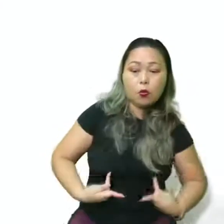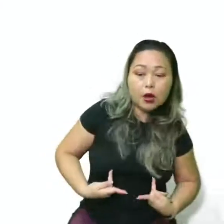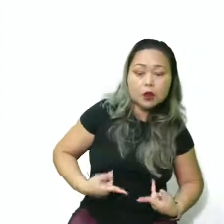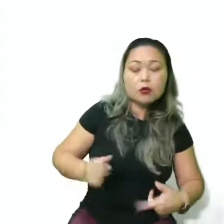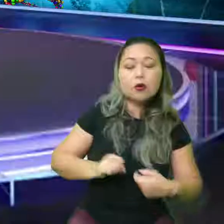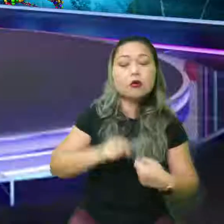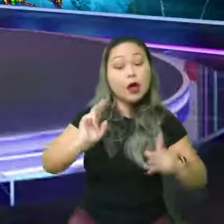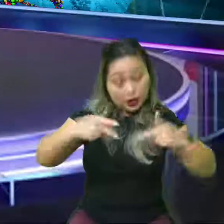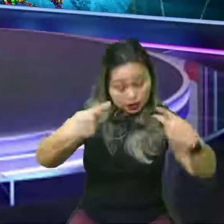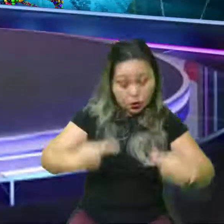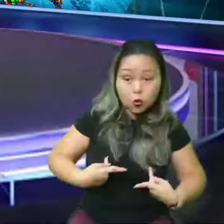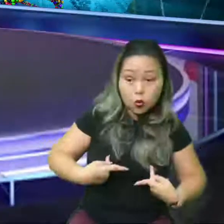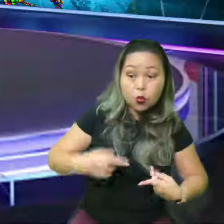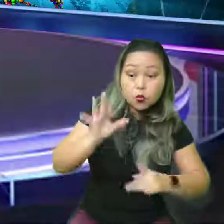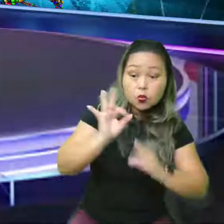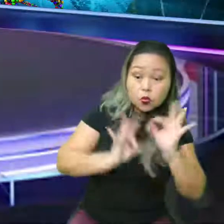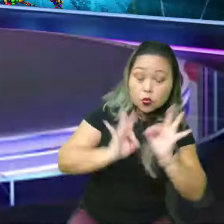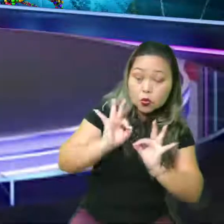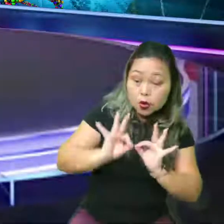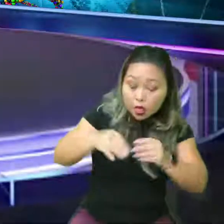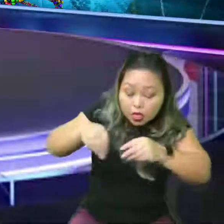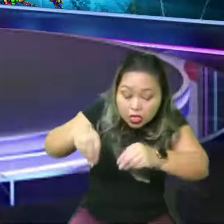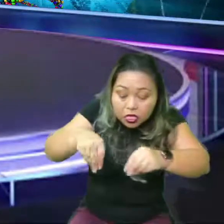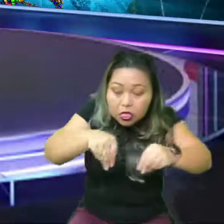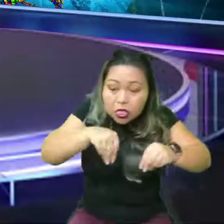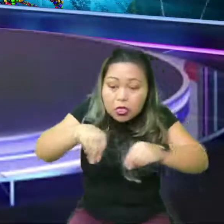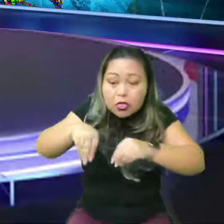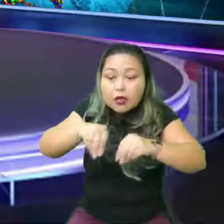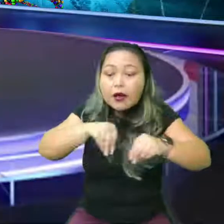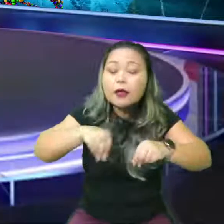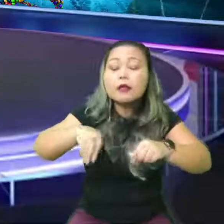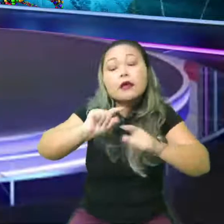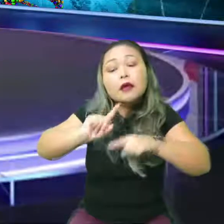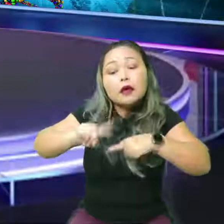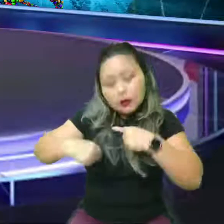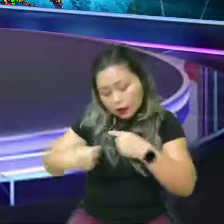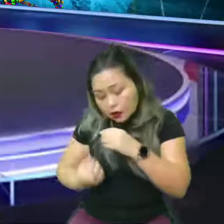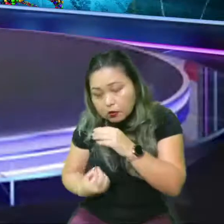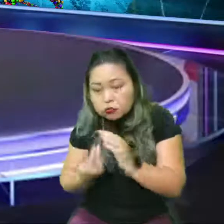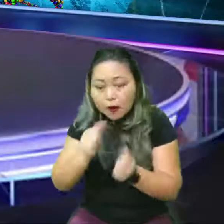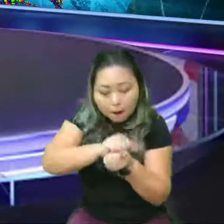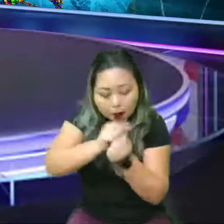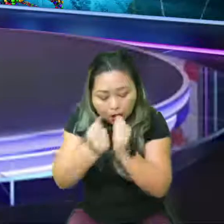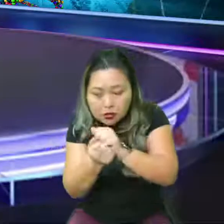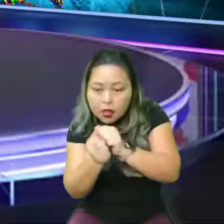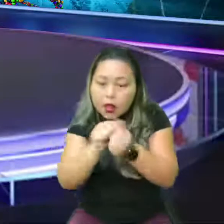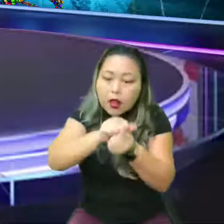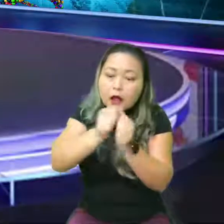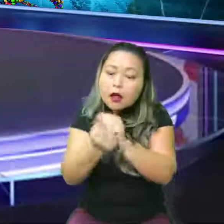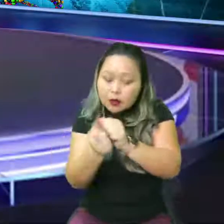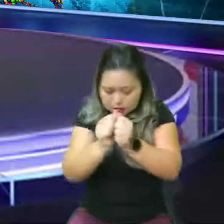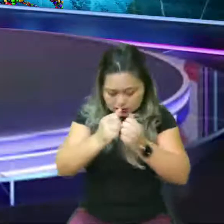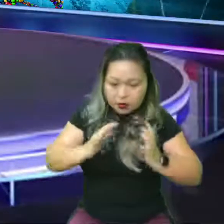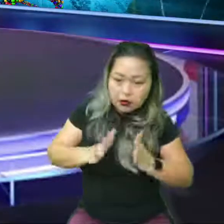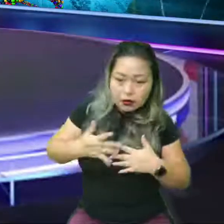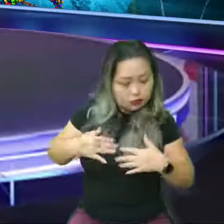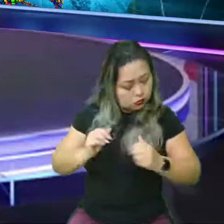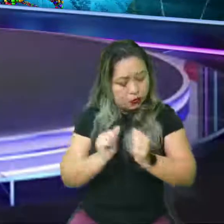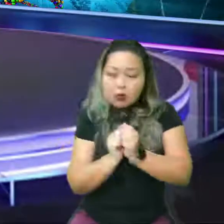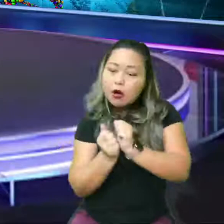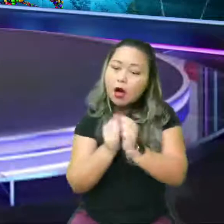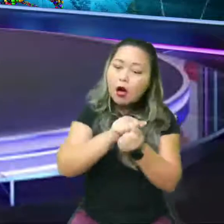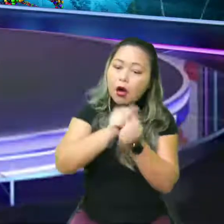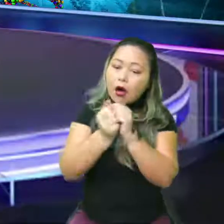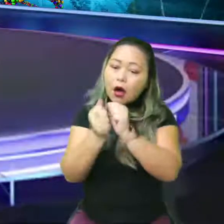a esse ser humano, ele formou do pó da terra, tá? E, modelando esse ser, fez